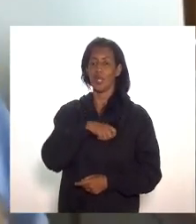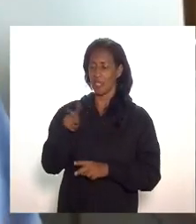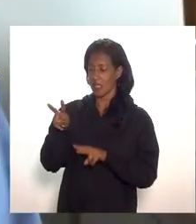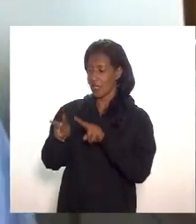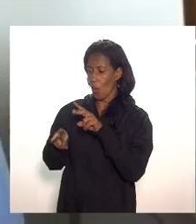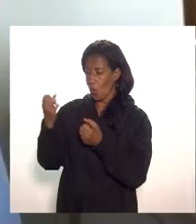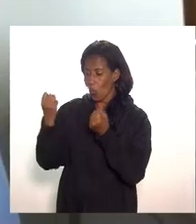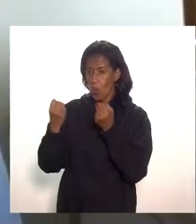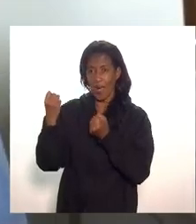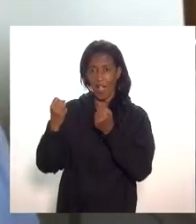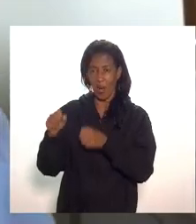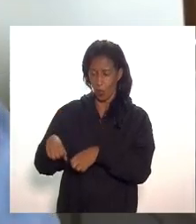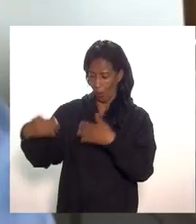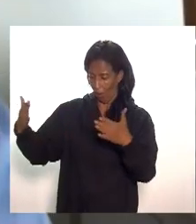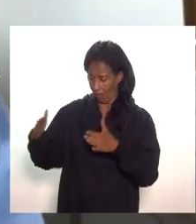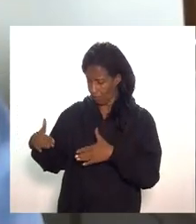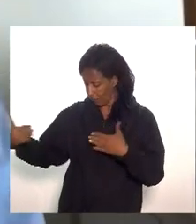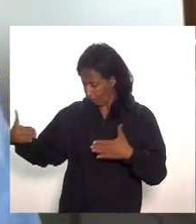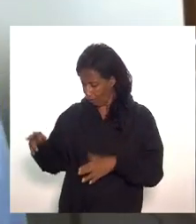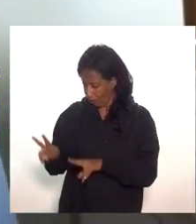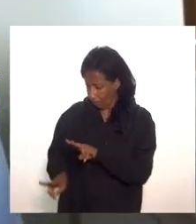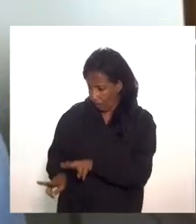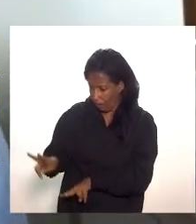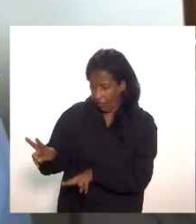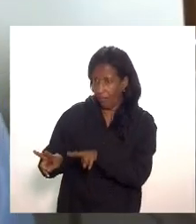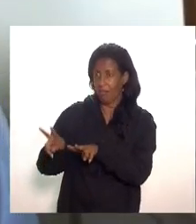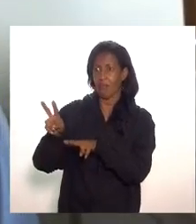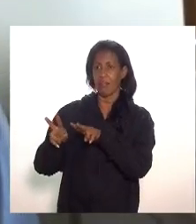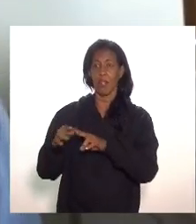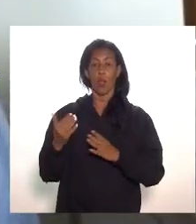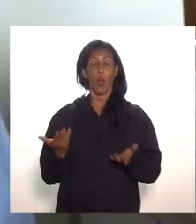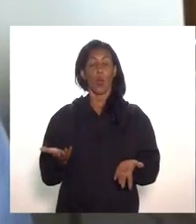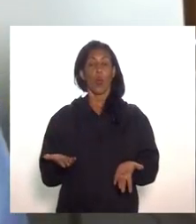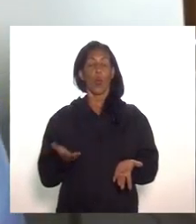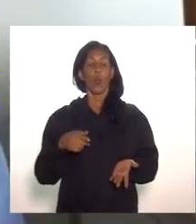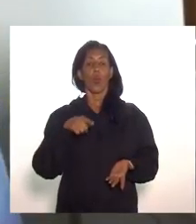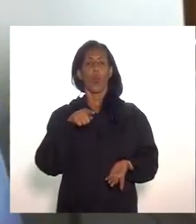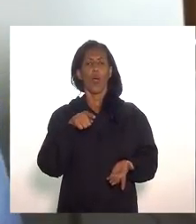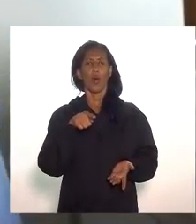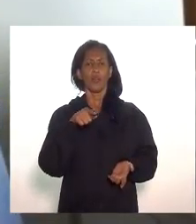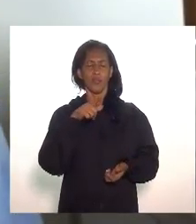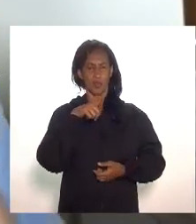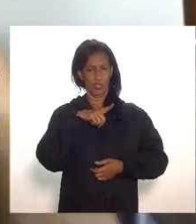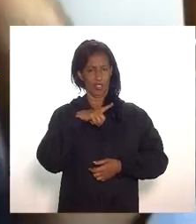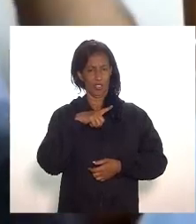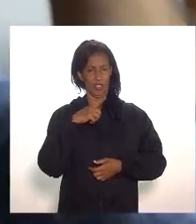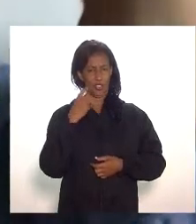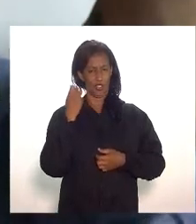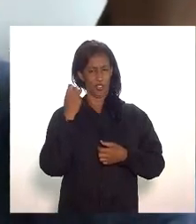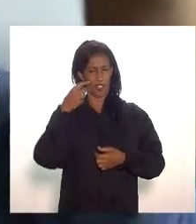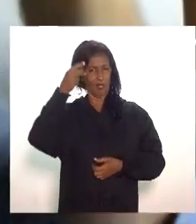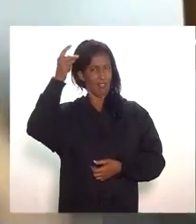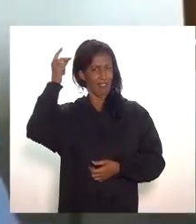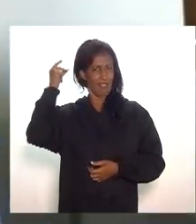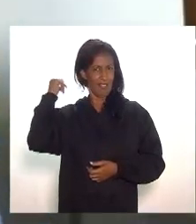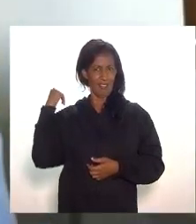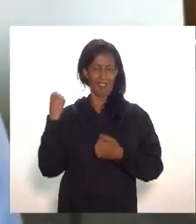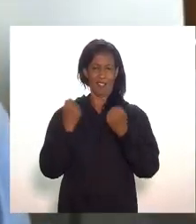veicular do veículo. Quando Vossa Excelência tinha carro, deputada Tia Ju, já lá no ano